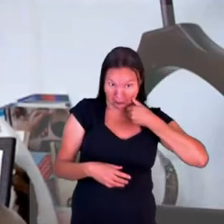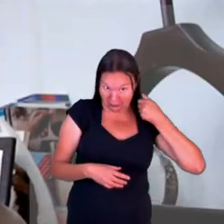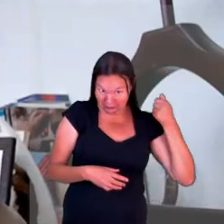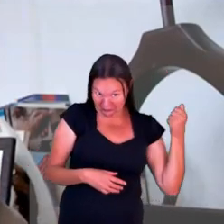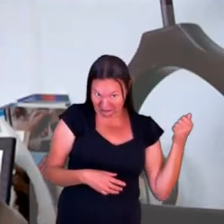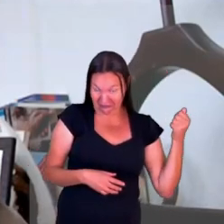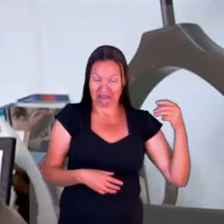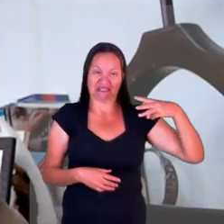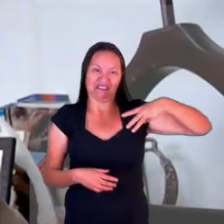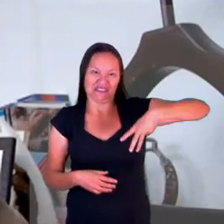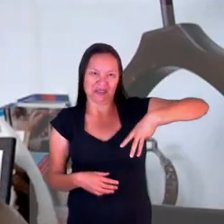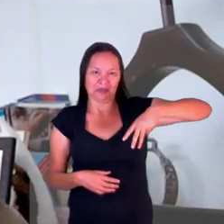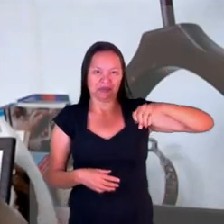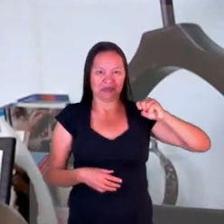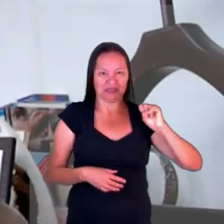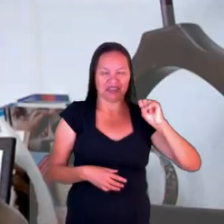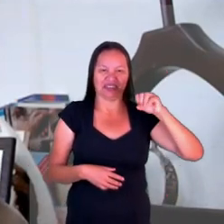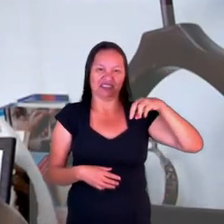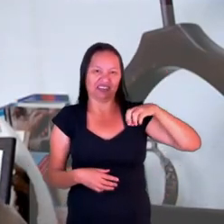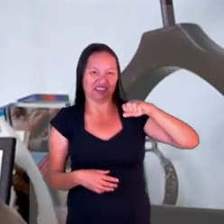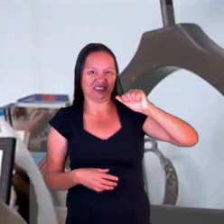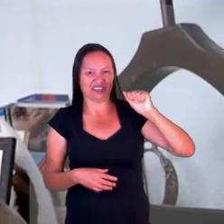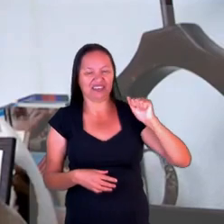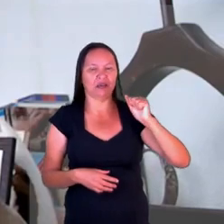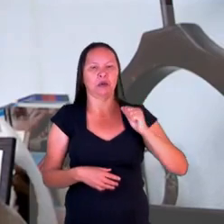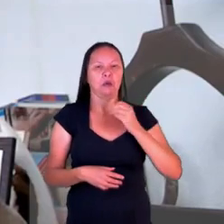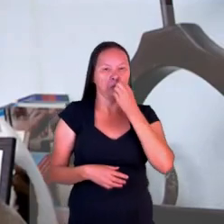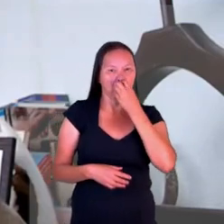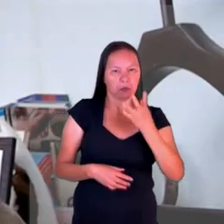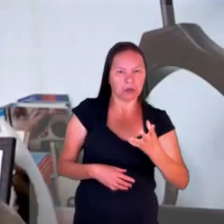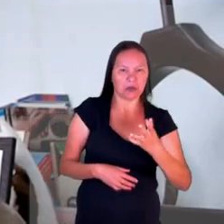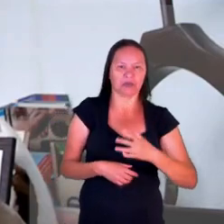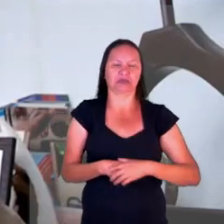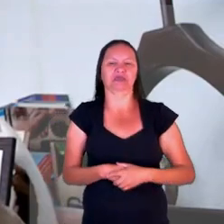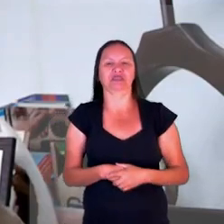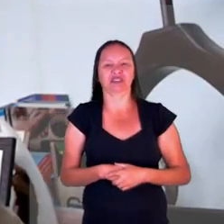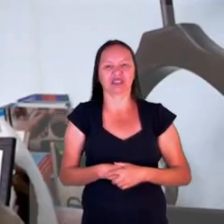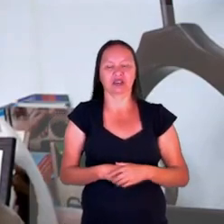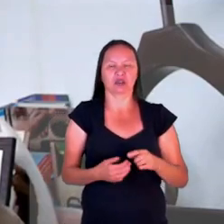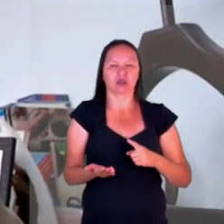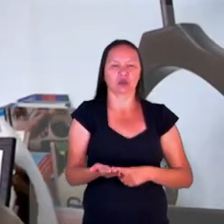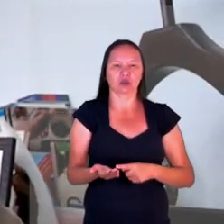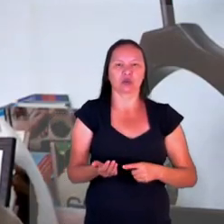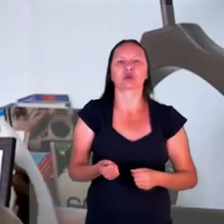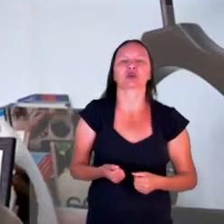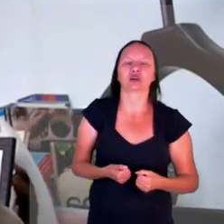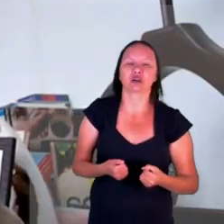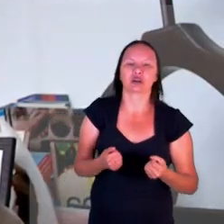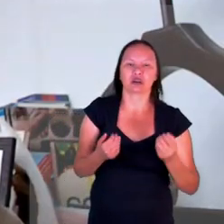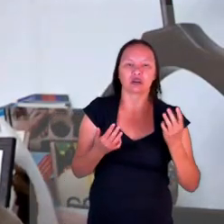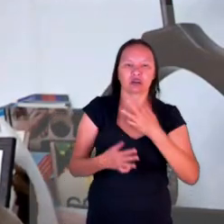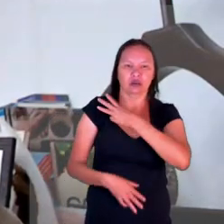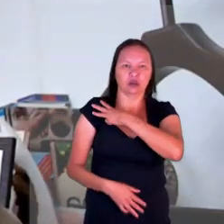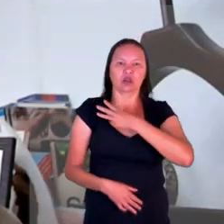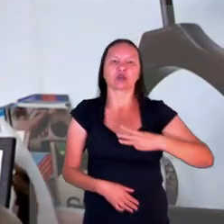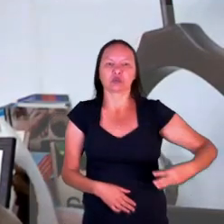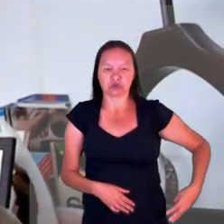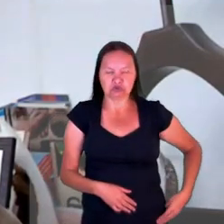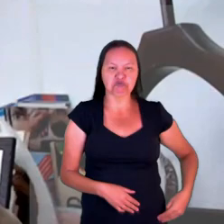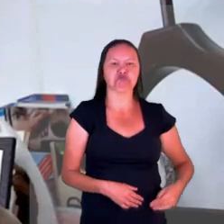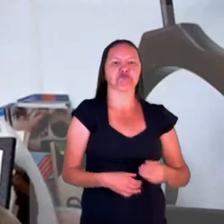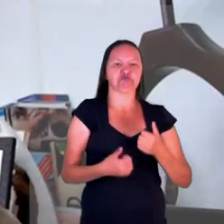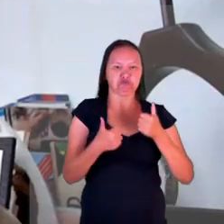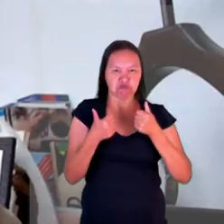Obrigada bem eh eu eu eu começo fazendo um elogio ao Conselho Nacional do Ministério